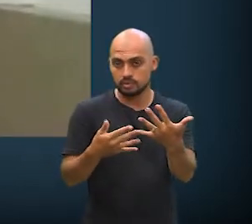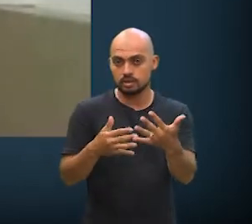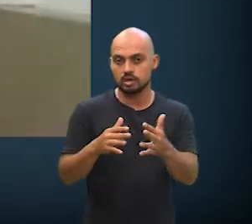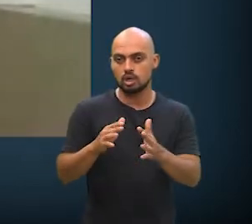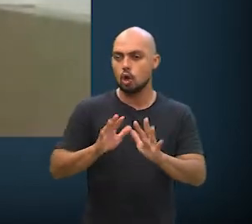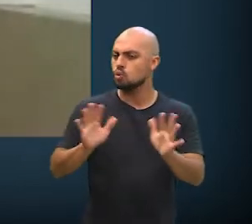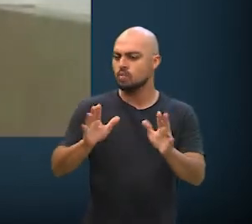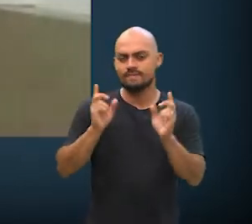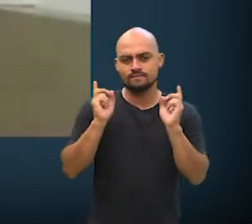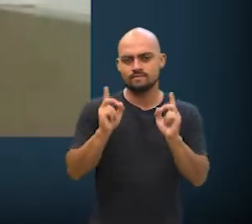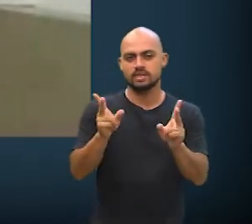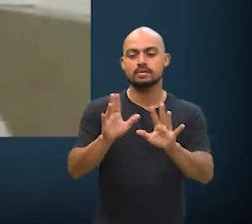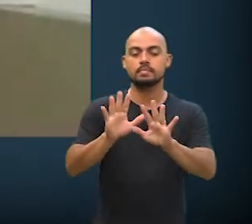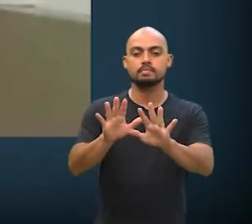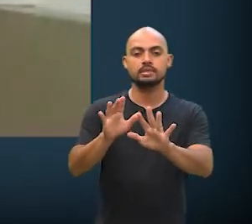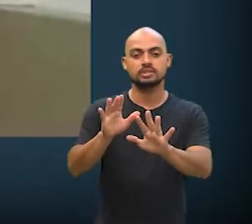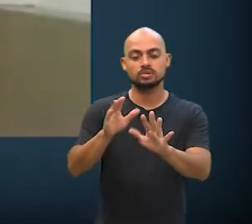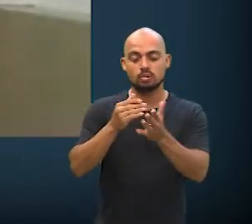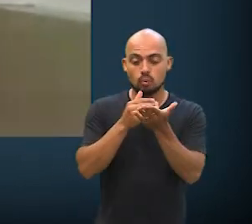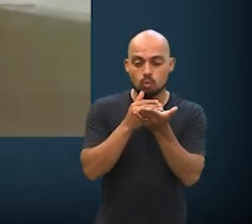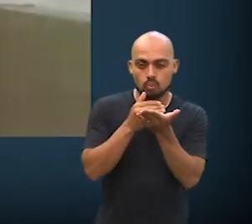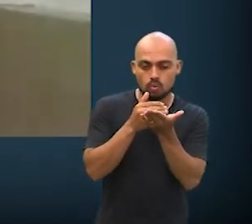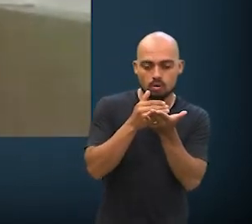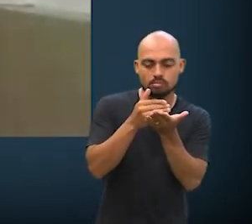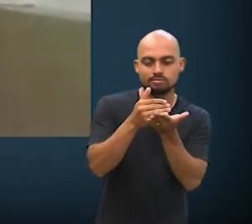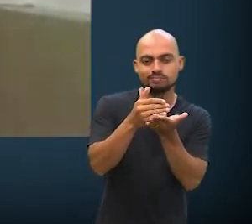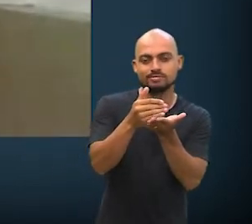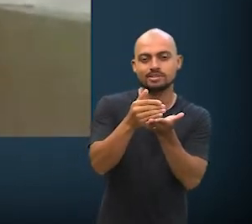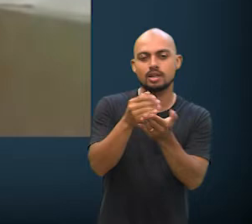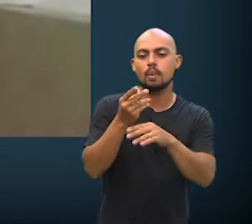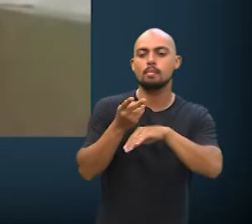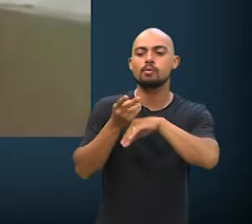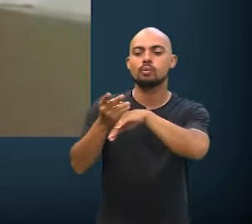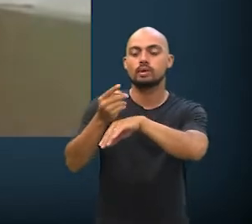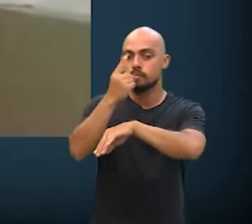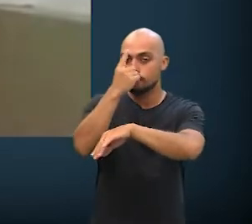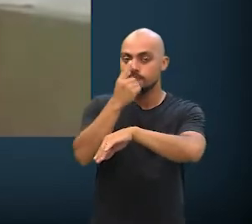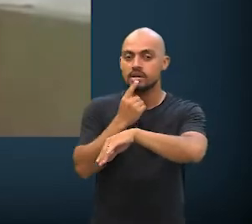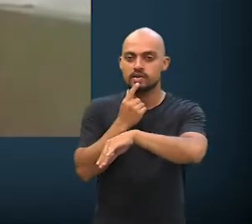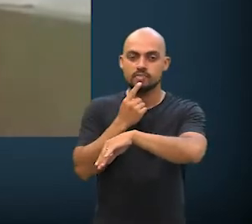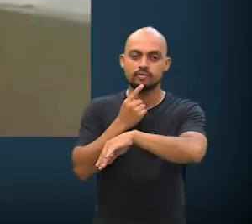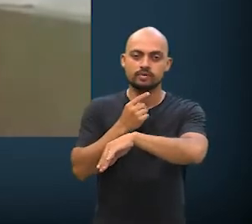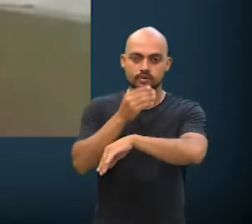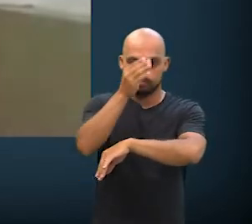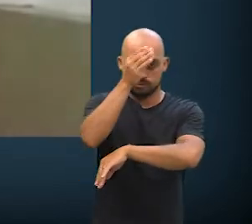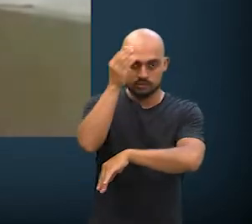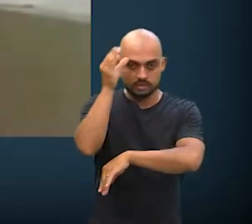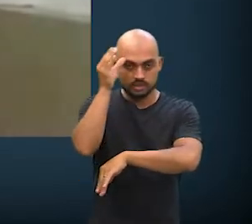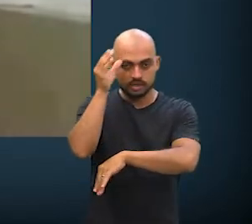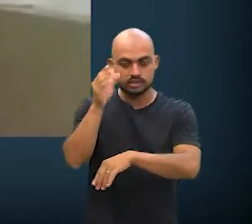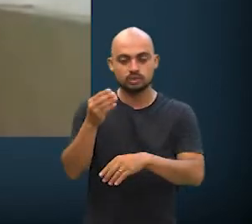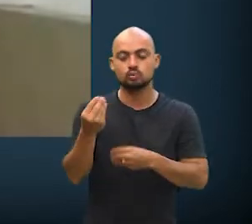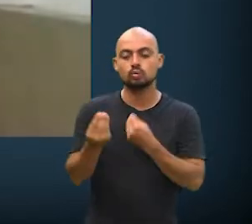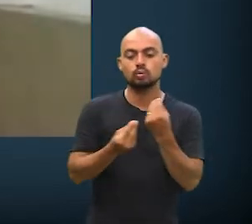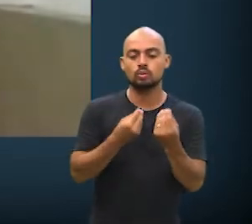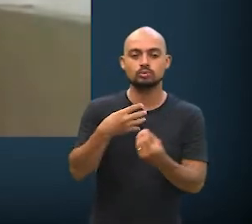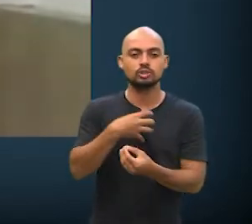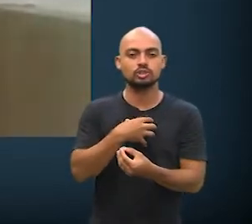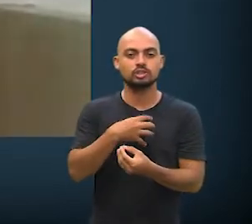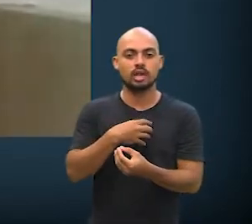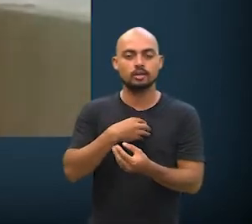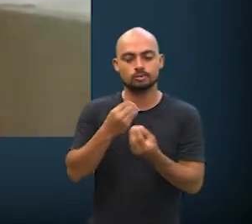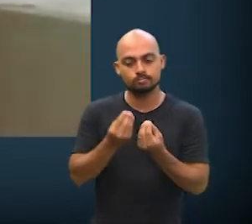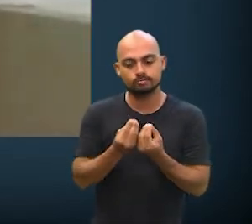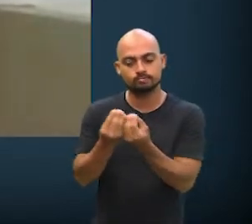processo de vendas. A gente só está buscando qual que é a forma, né, que eu vou oferecer esse produto